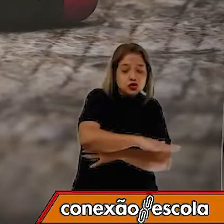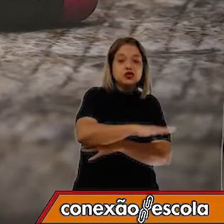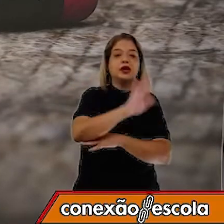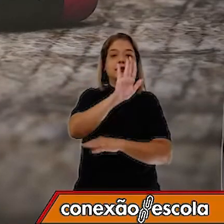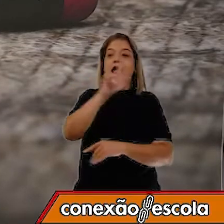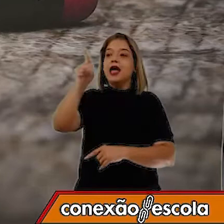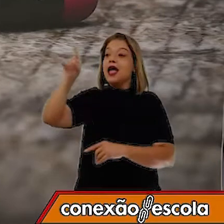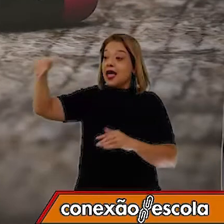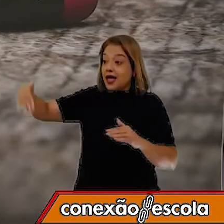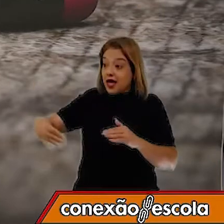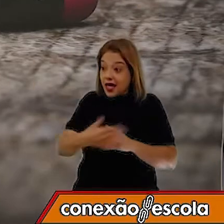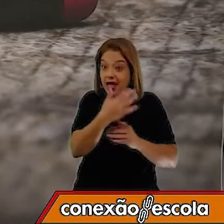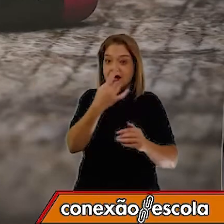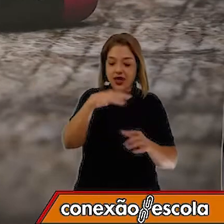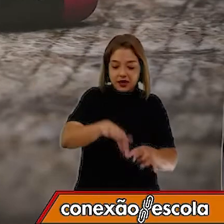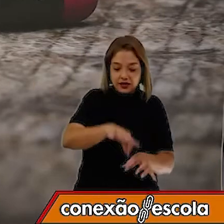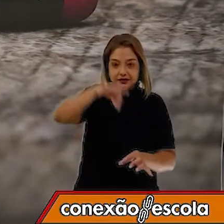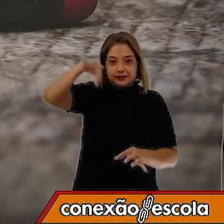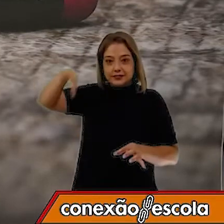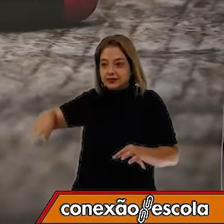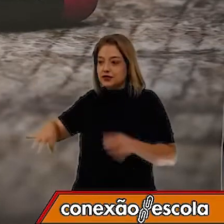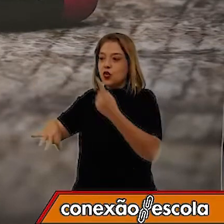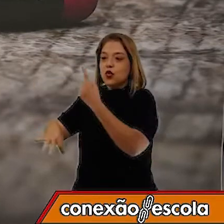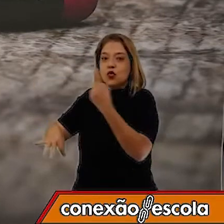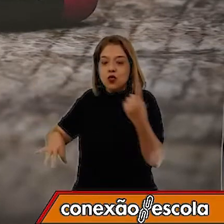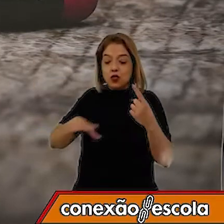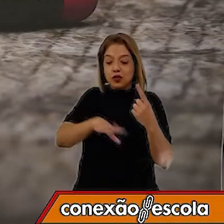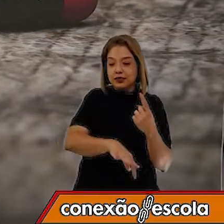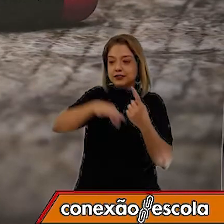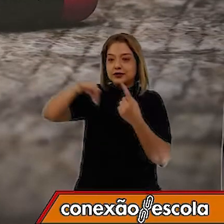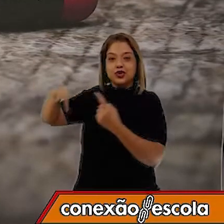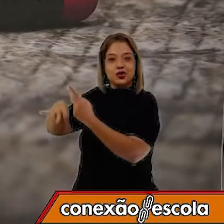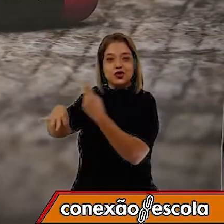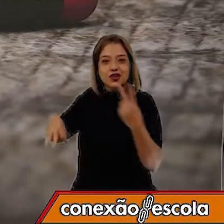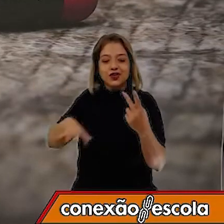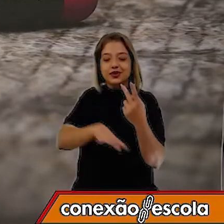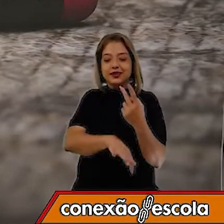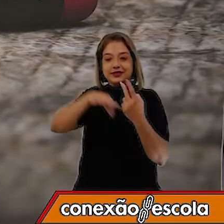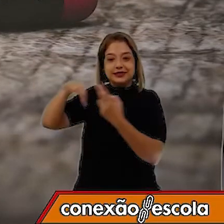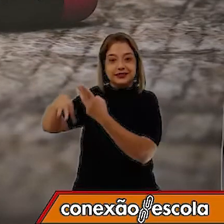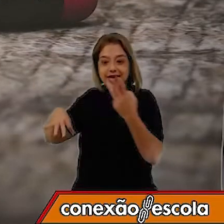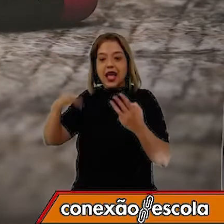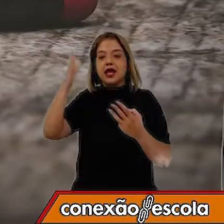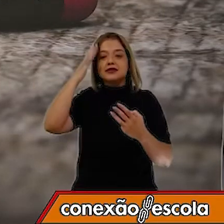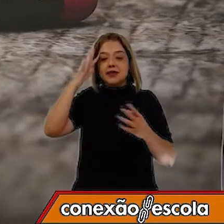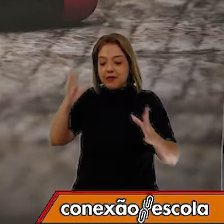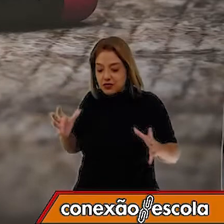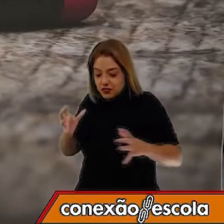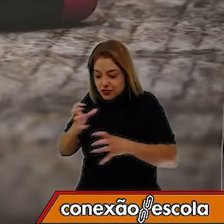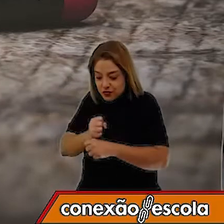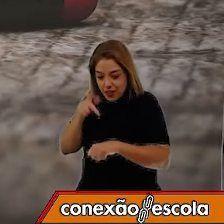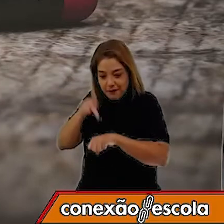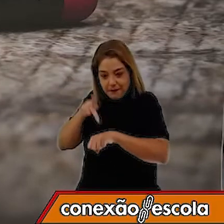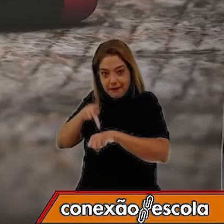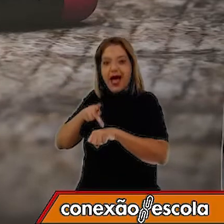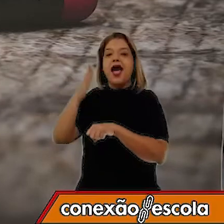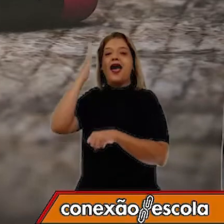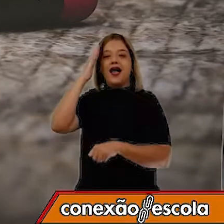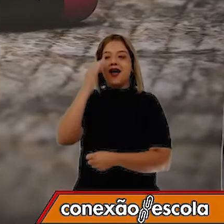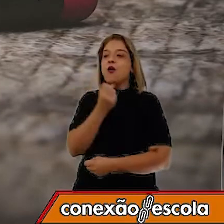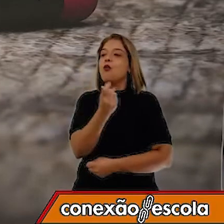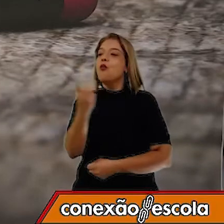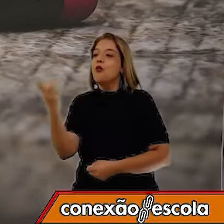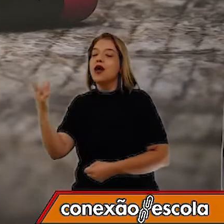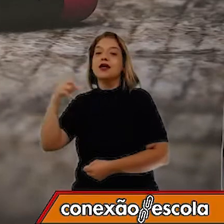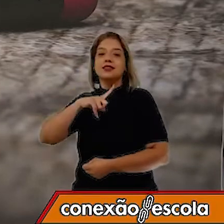ia entrando. Daí eles descobriam se estava faltando ou não animal, se eles tinham sido devorados